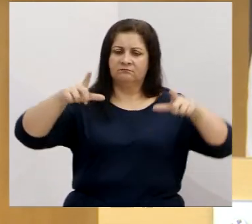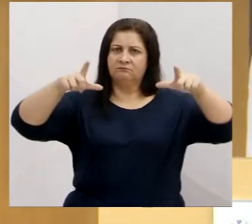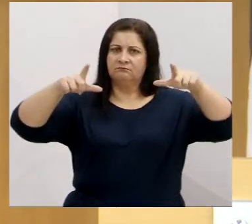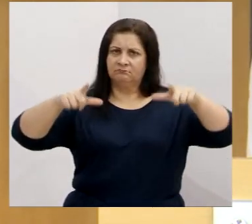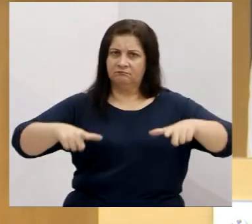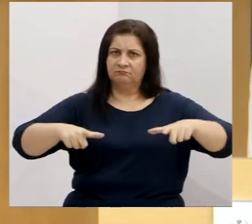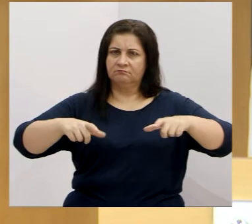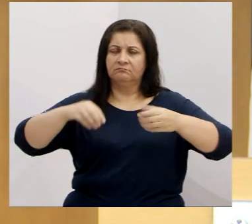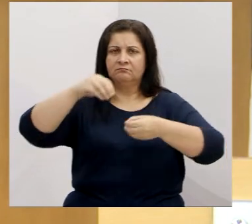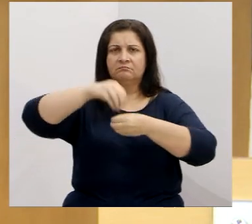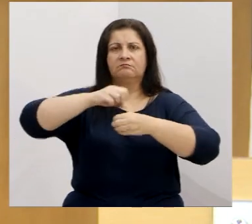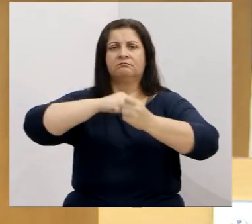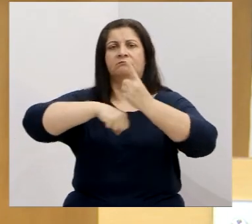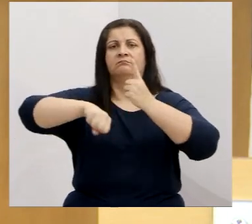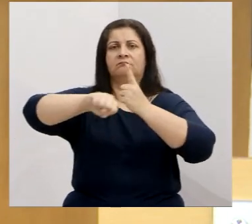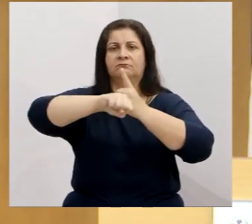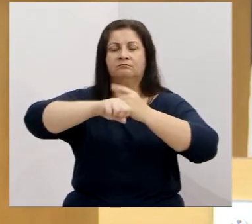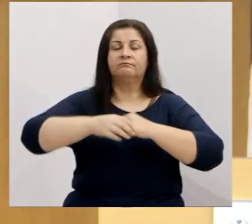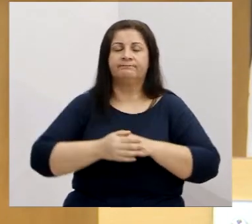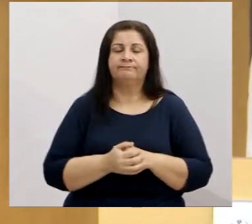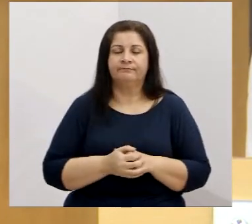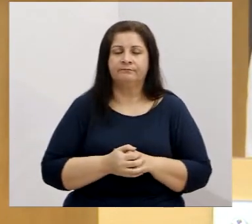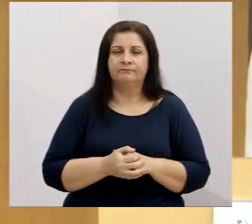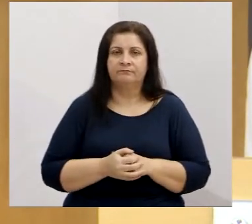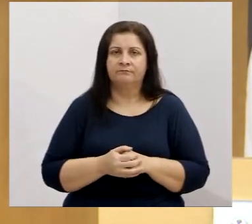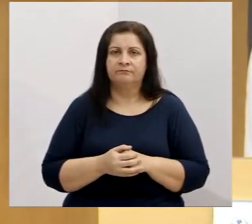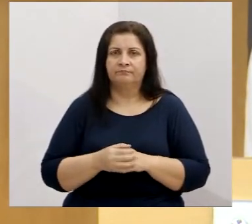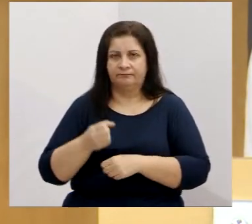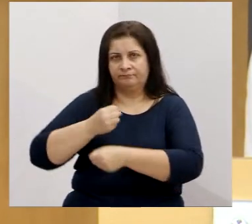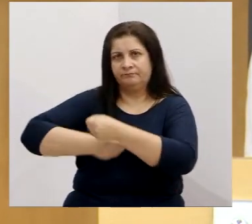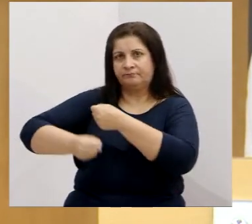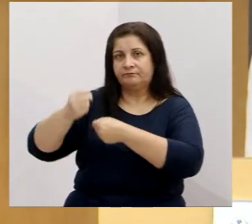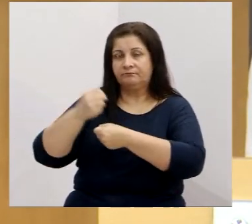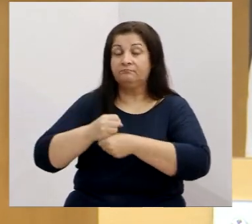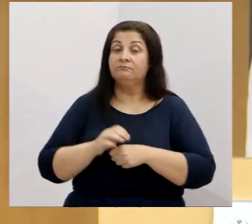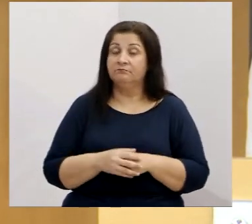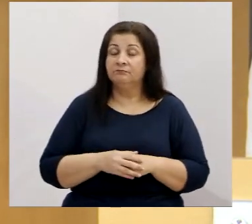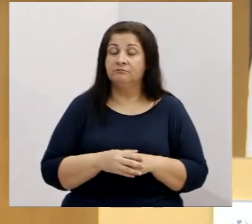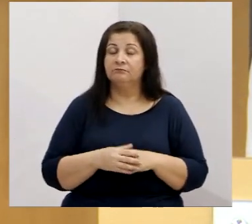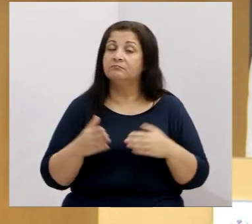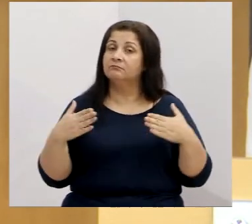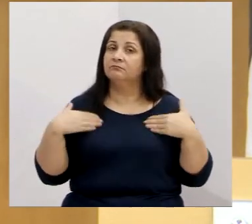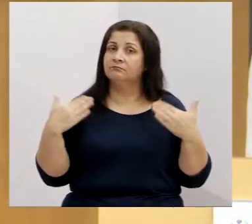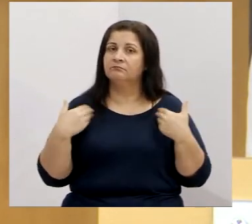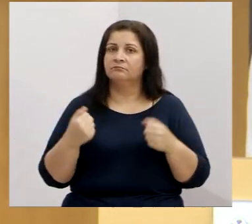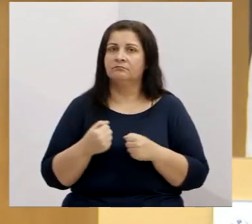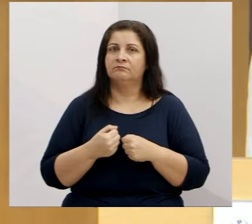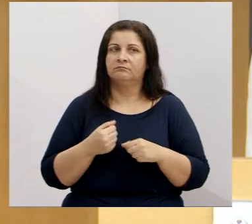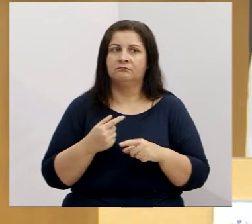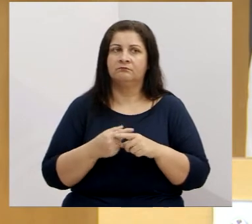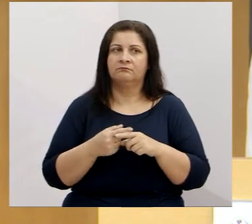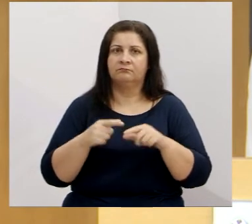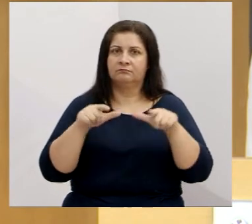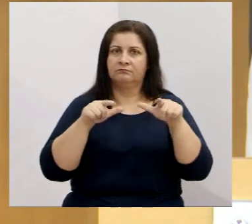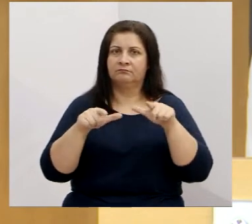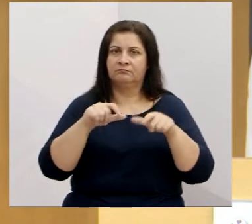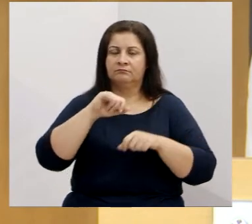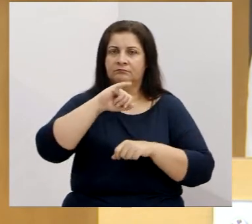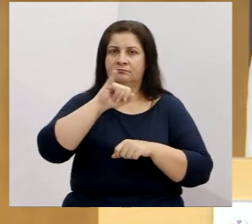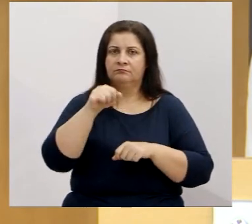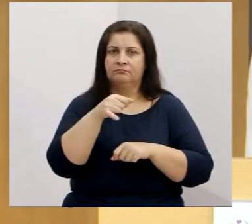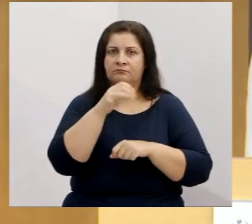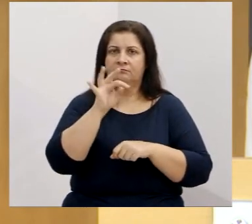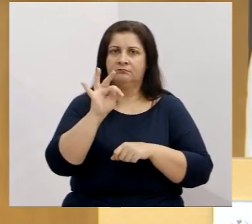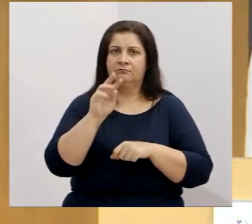sociedade e esse ano que passou eu fiquei até contente Eu trabalho na empresa J t u a 26 anos